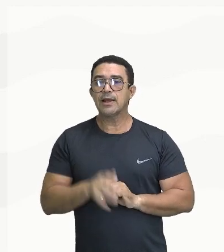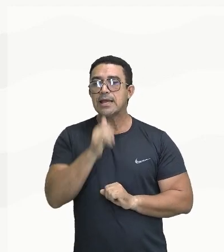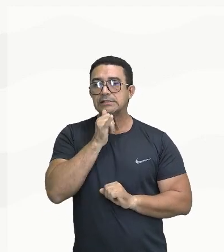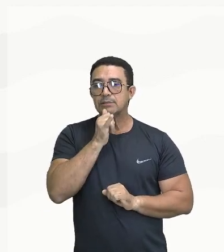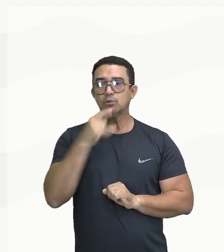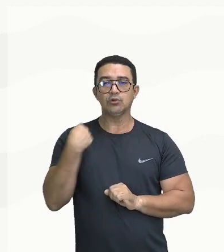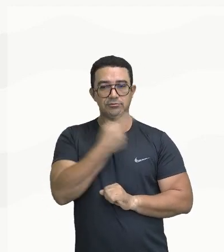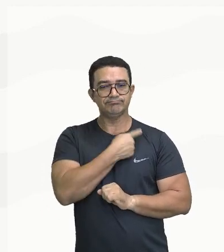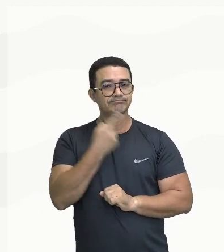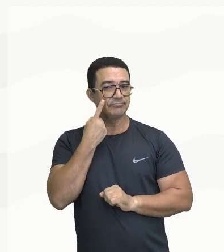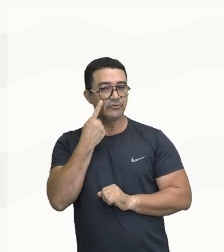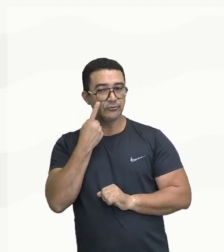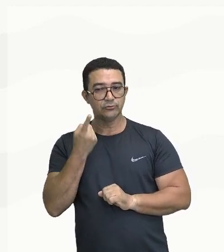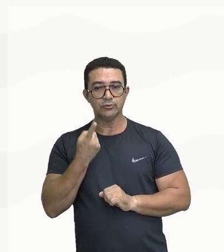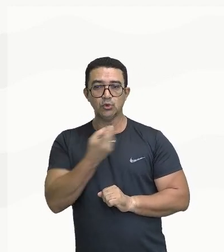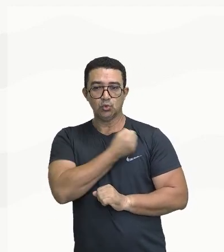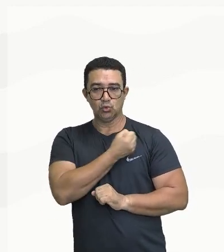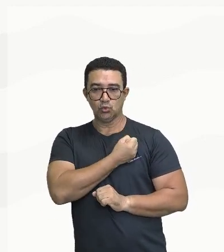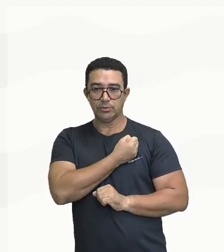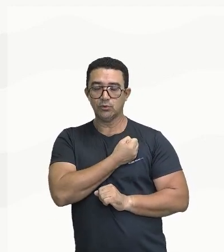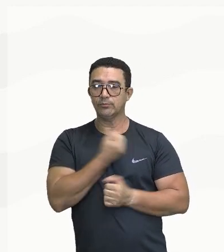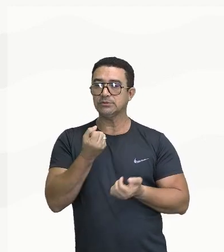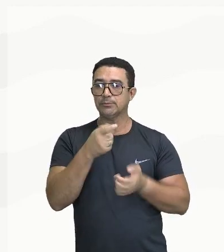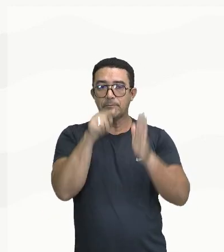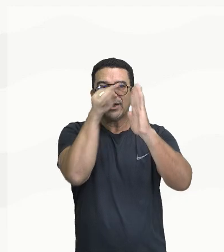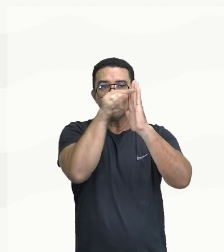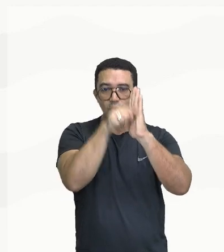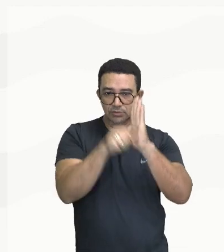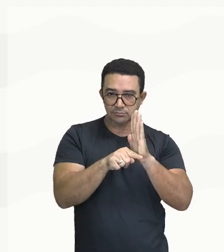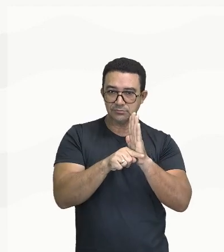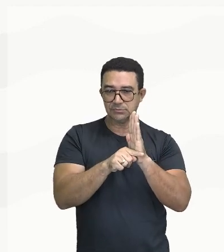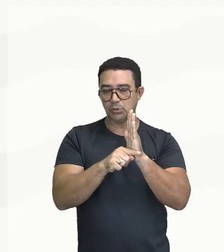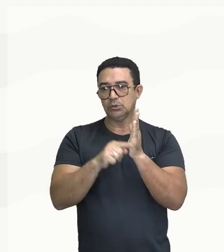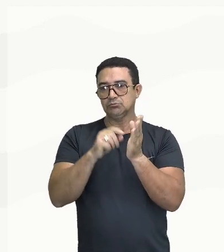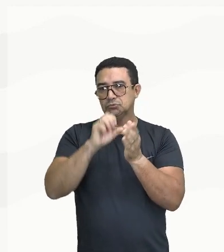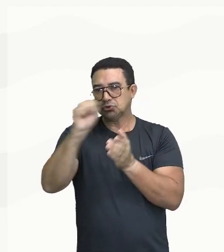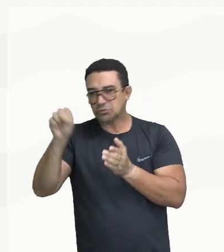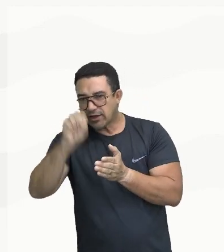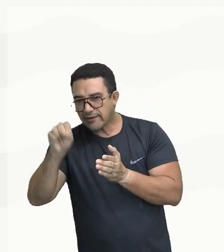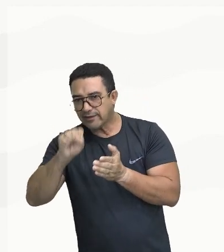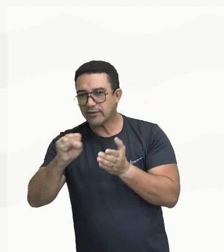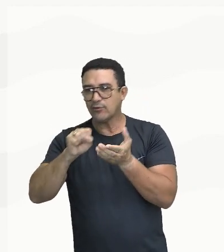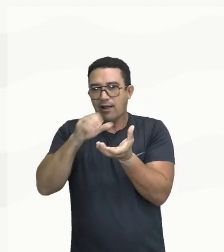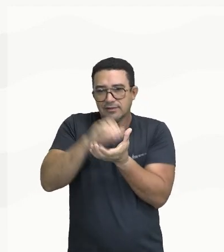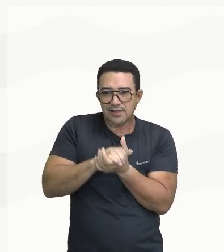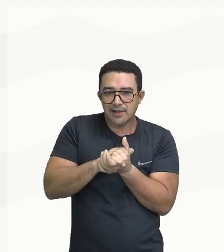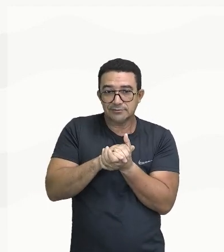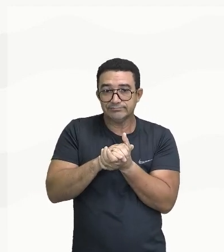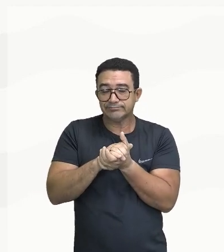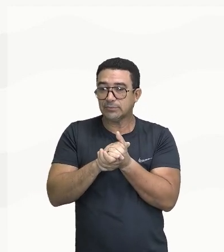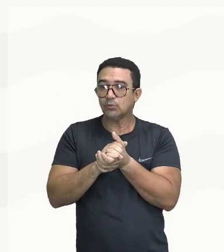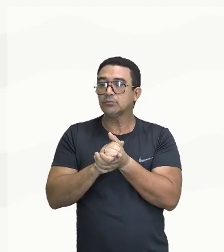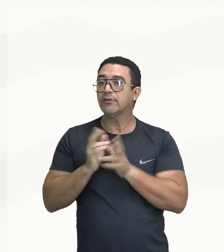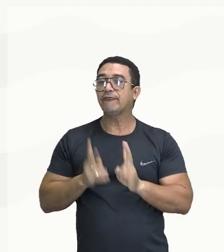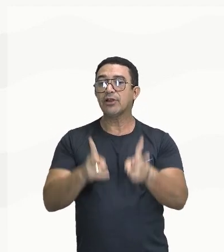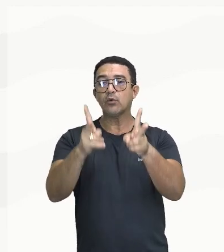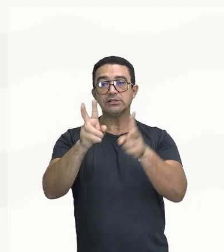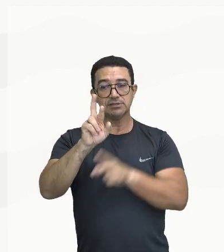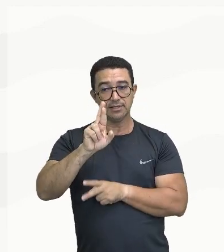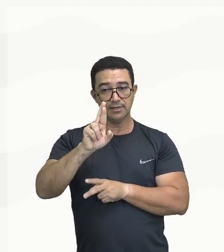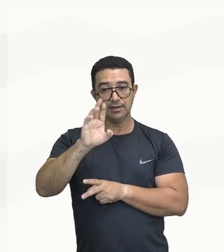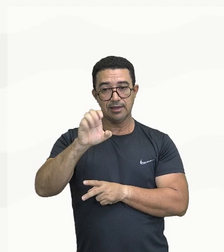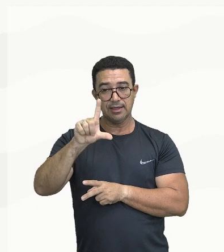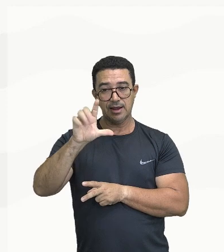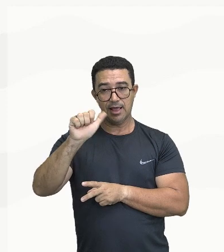viu aqui, na variável estado civil, a frequência relativa da primeira opção,